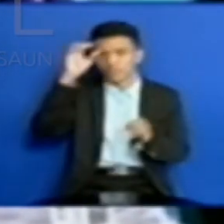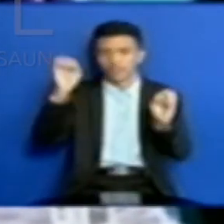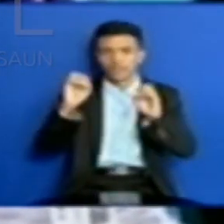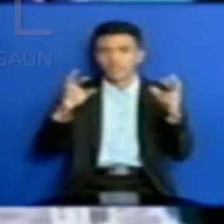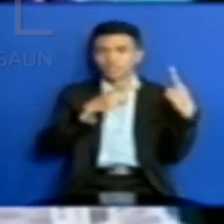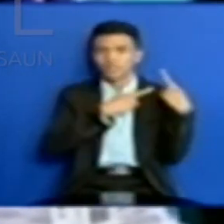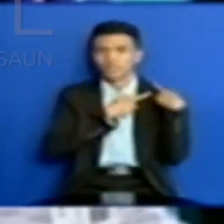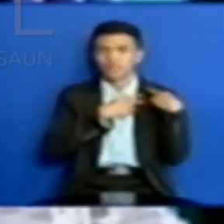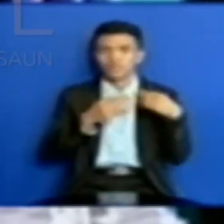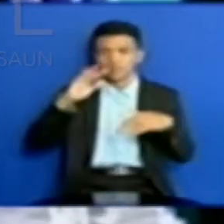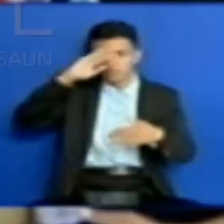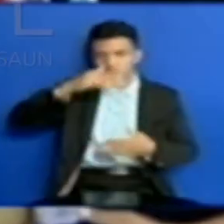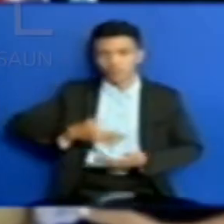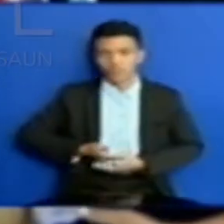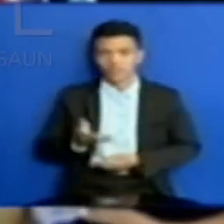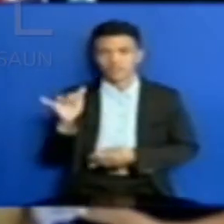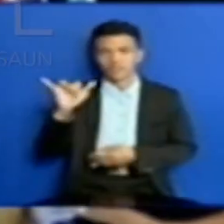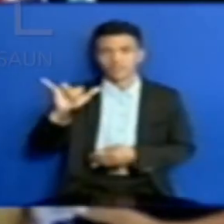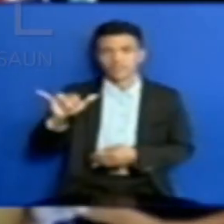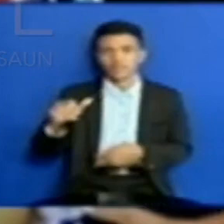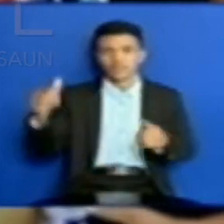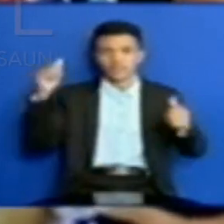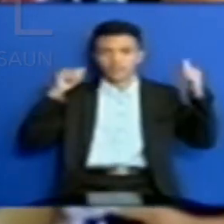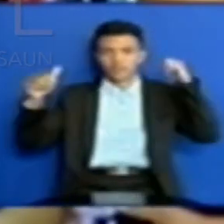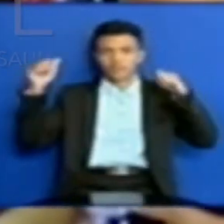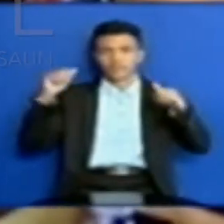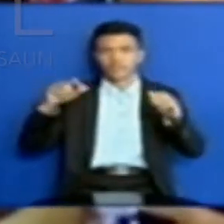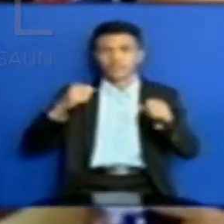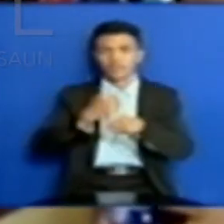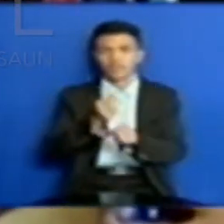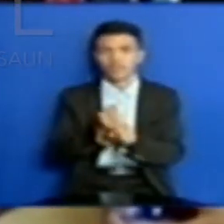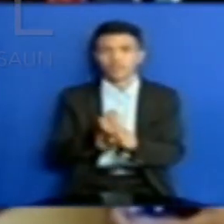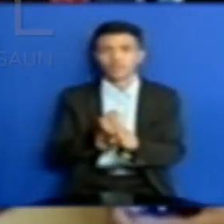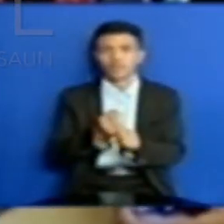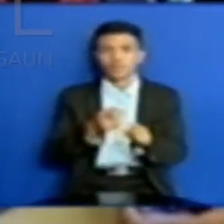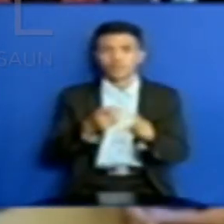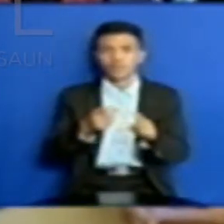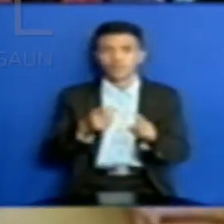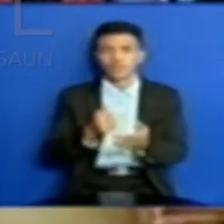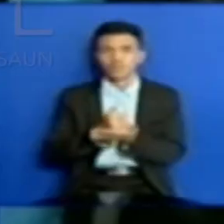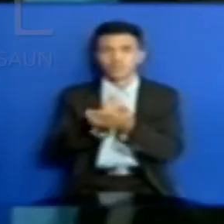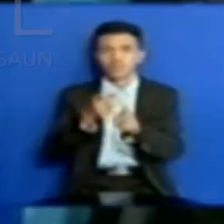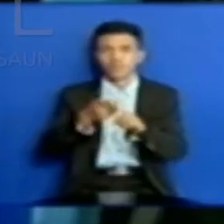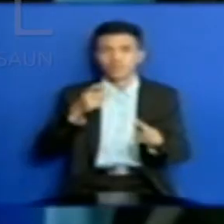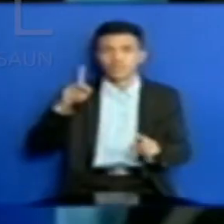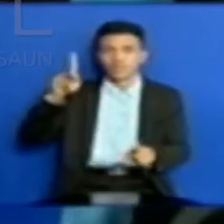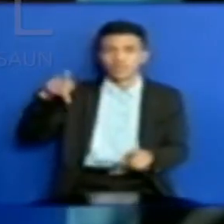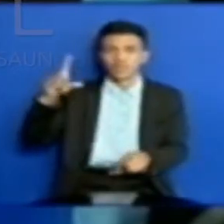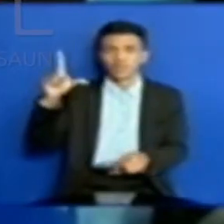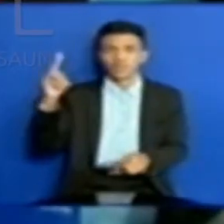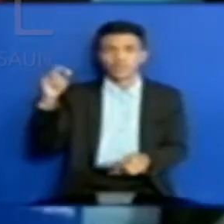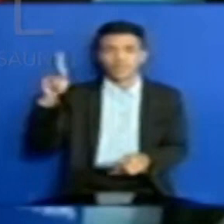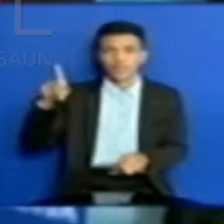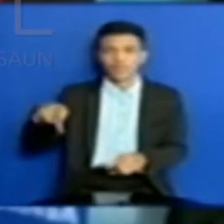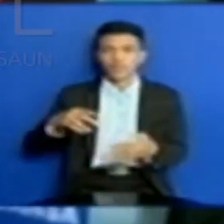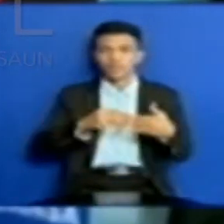responsabilidad juga itu ne wasira. Atividade ne realiza tamba hetan apoio husi organização Plen Internacional,